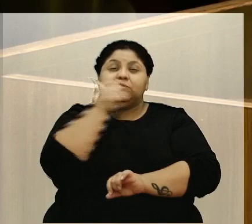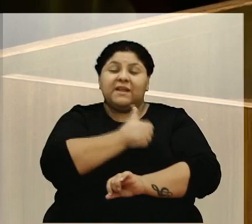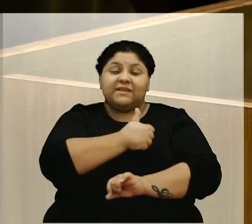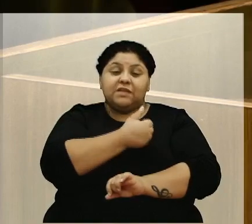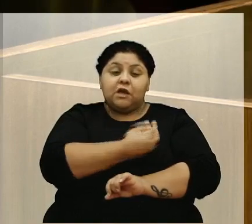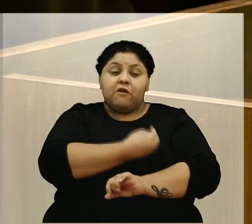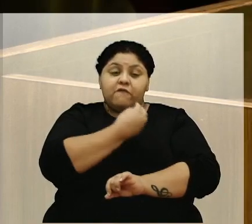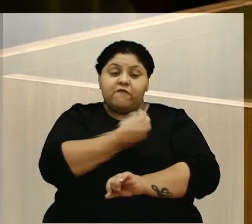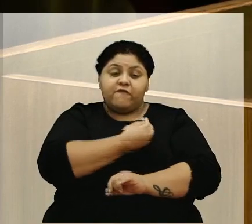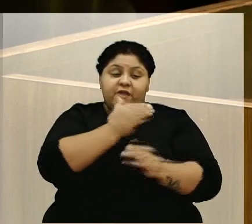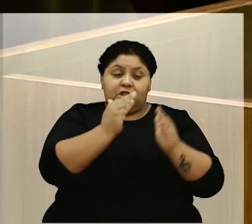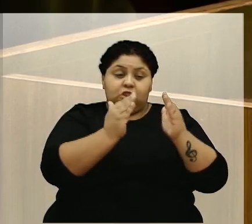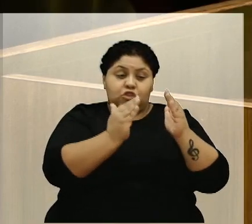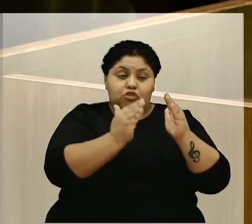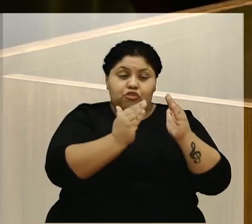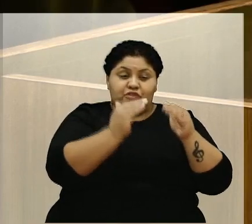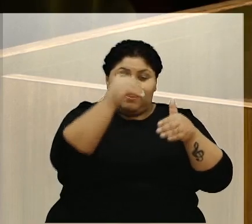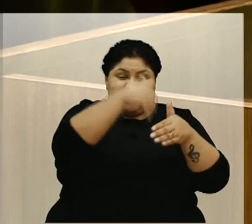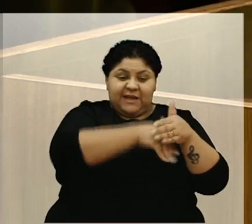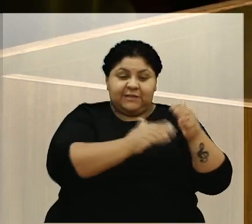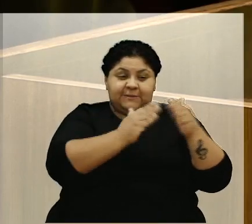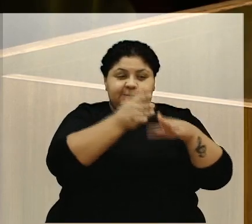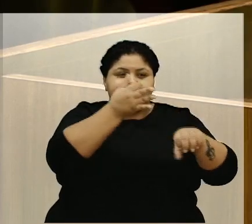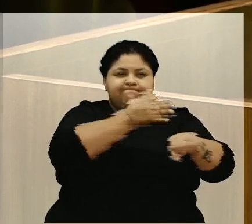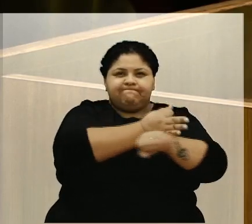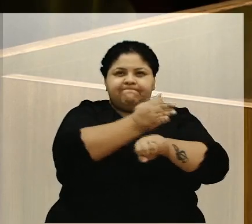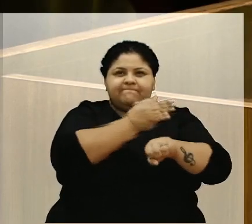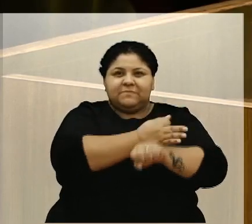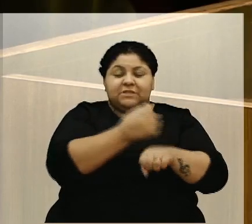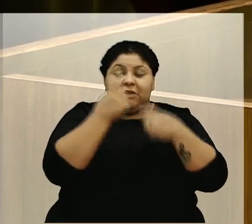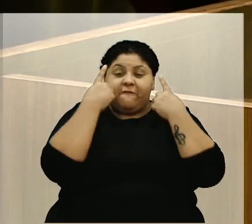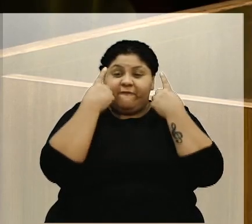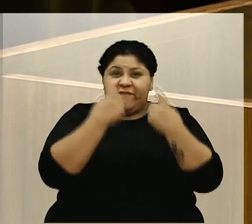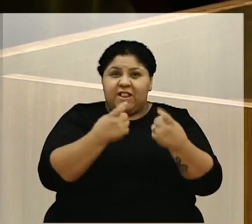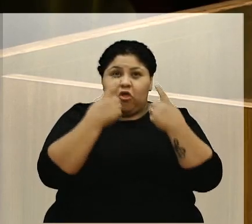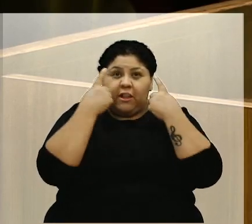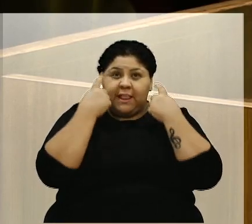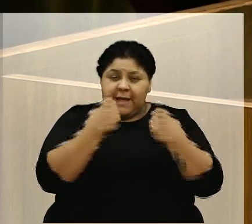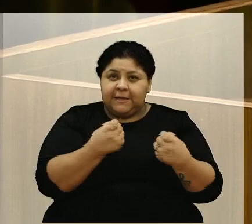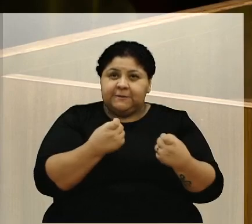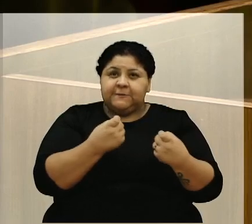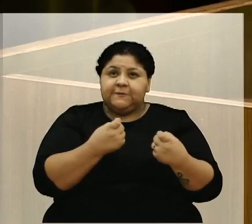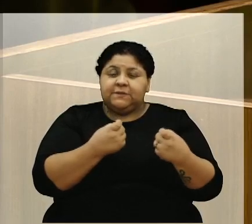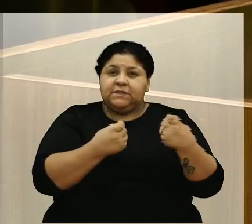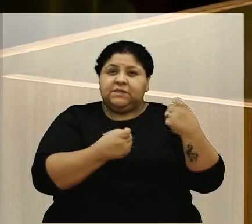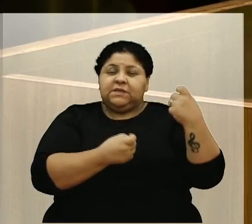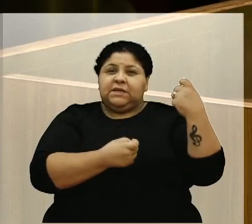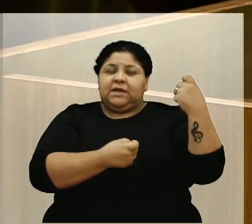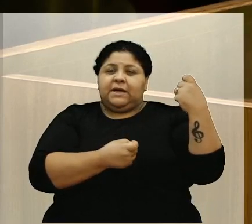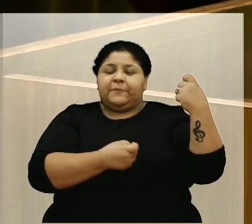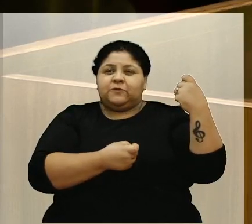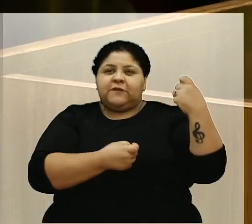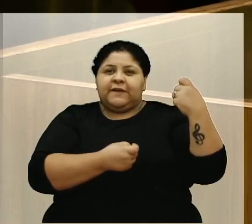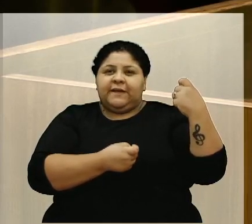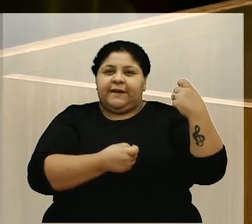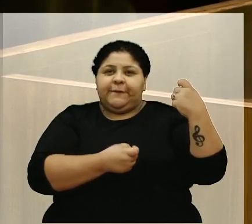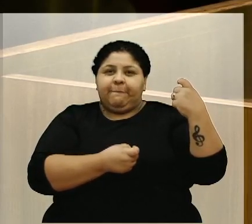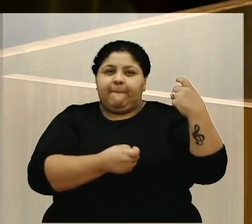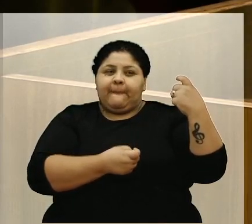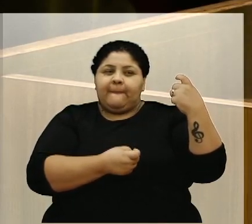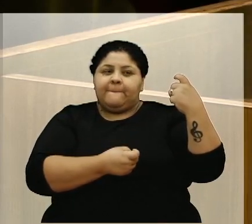abrigos, inclusive de violência, né, de abuso, e infelizmente